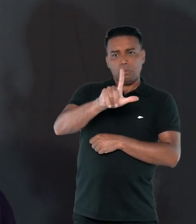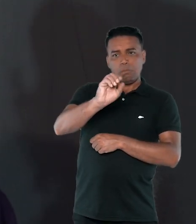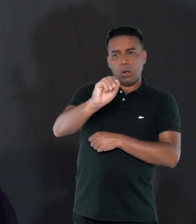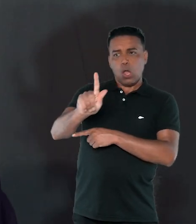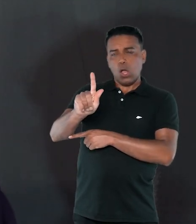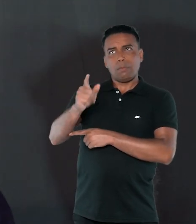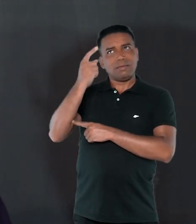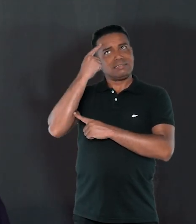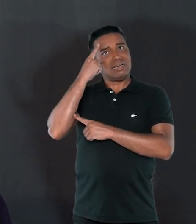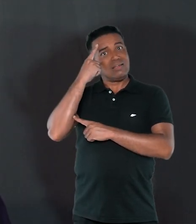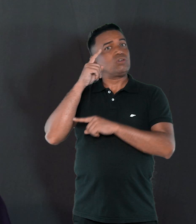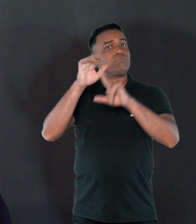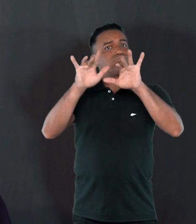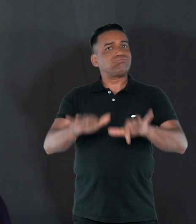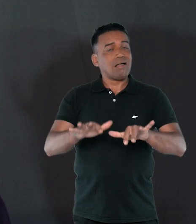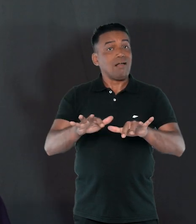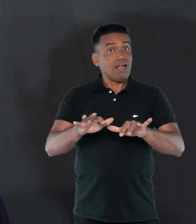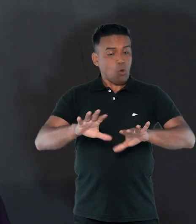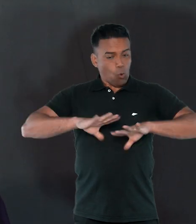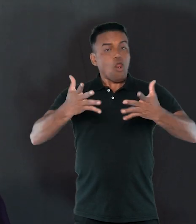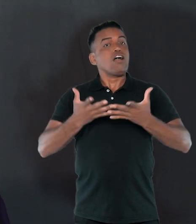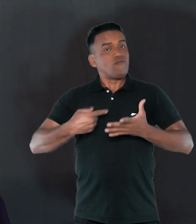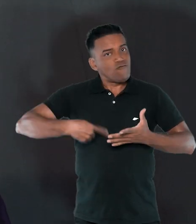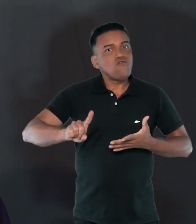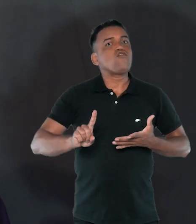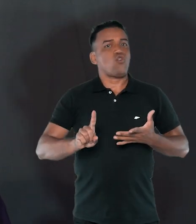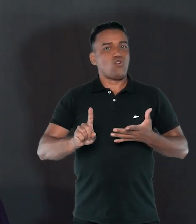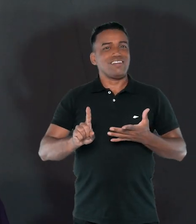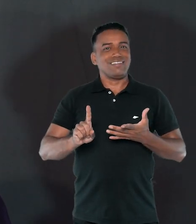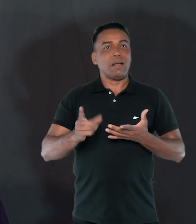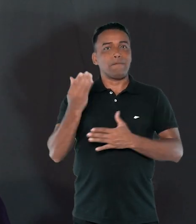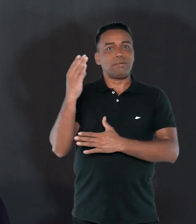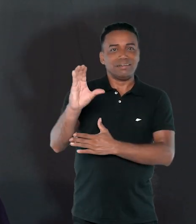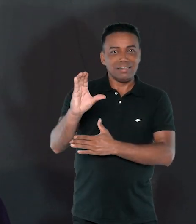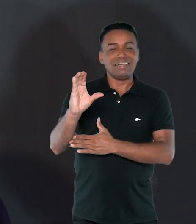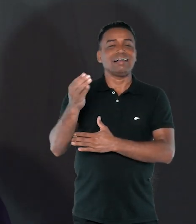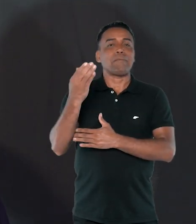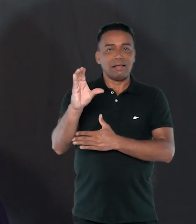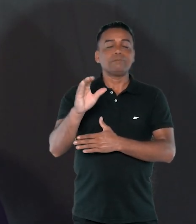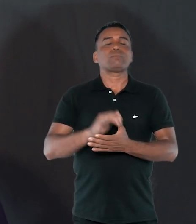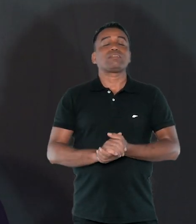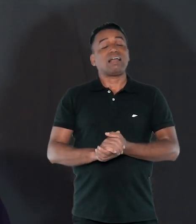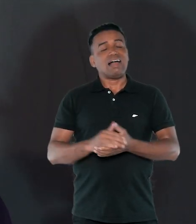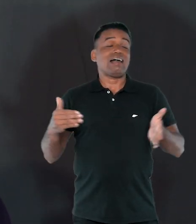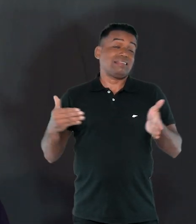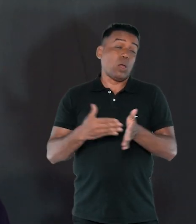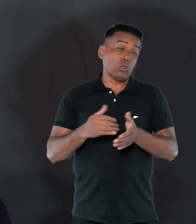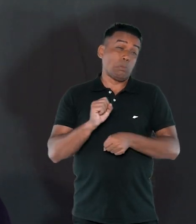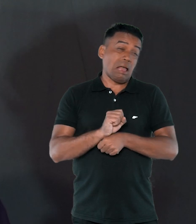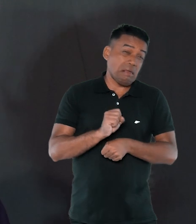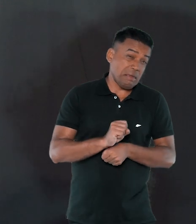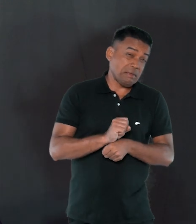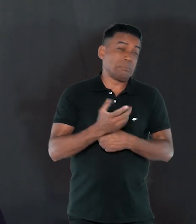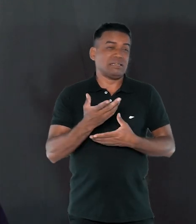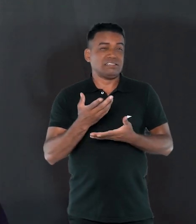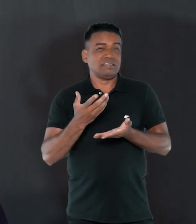escrever. Tomei coragem e escrevi. E ele está até hoje, né? Dei uma paradinha, assim, estou meio em falta com